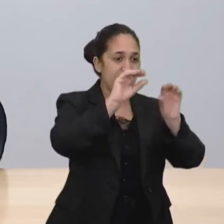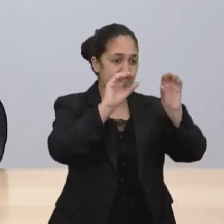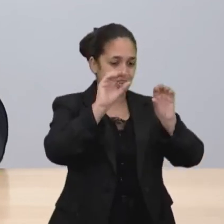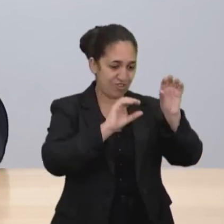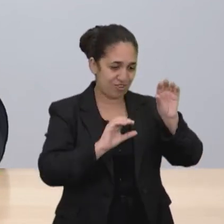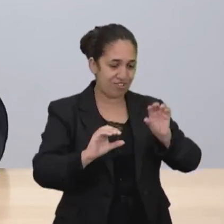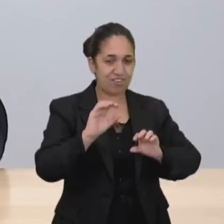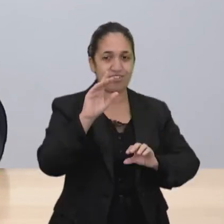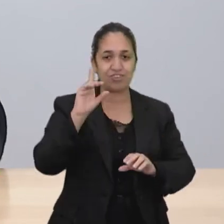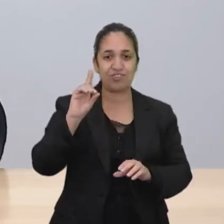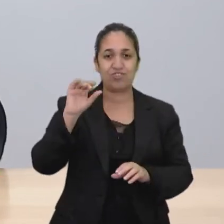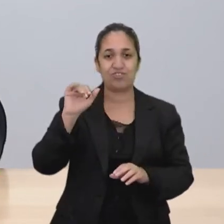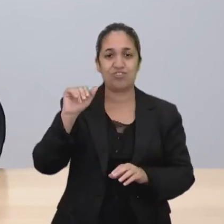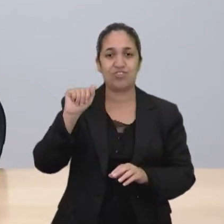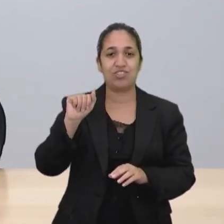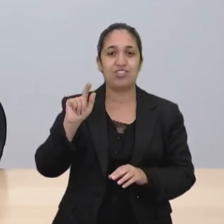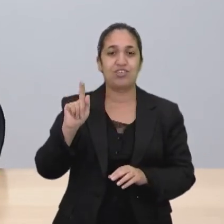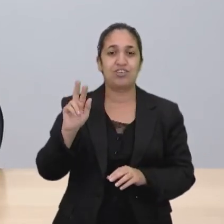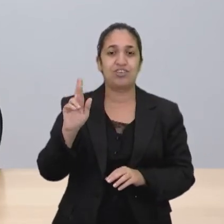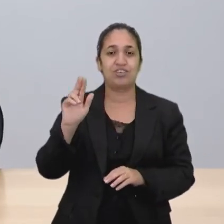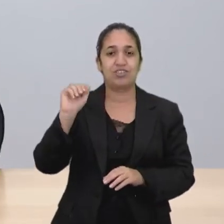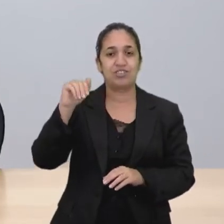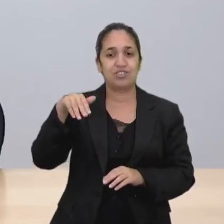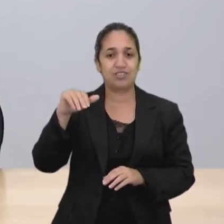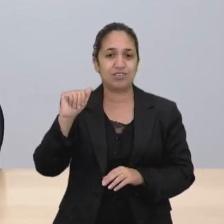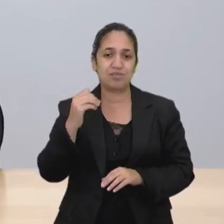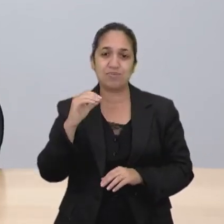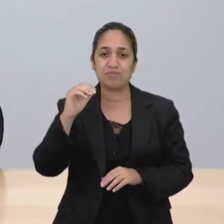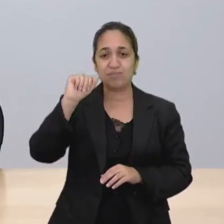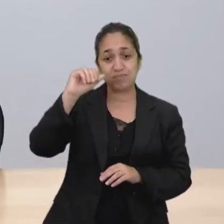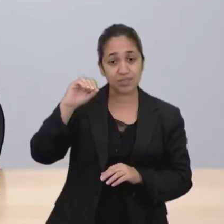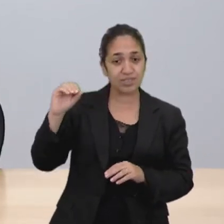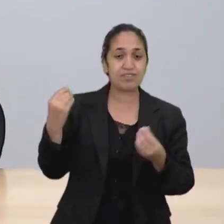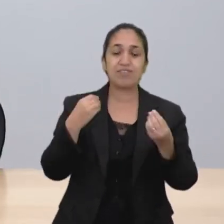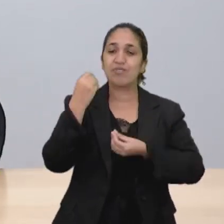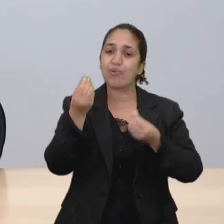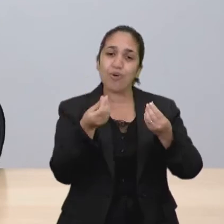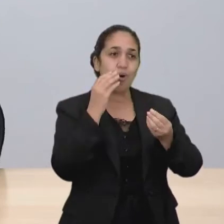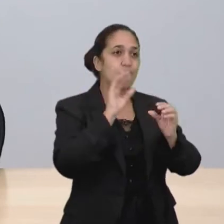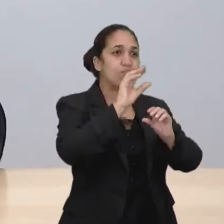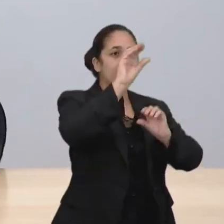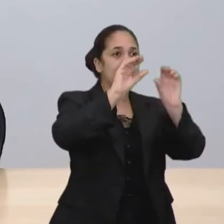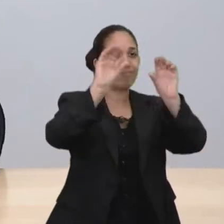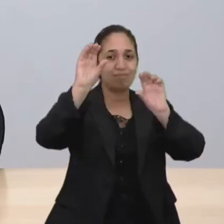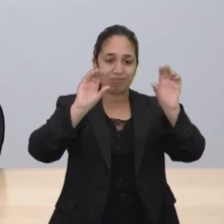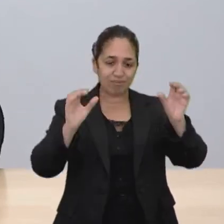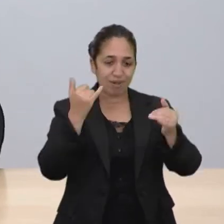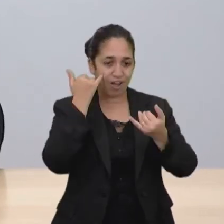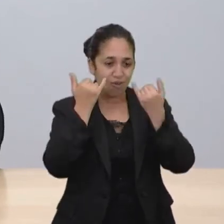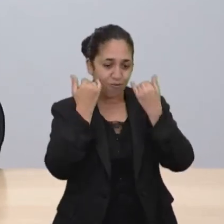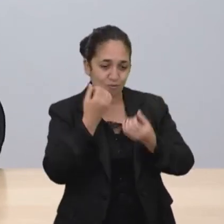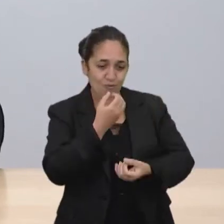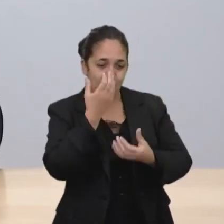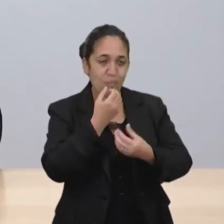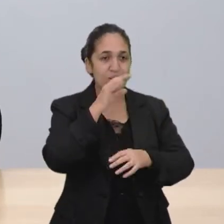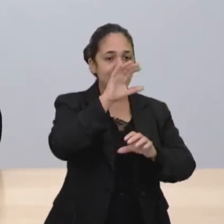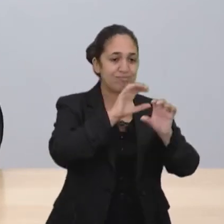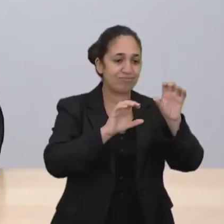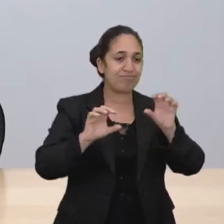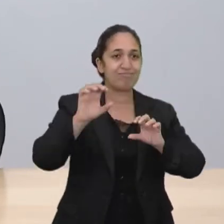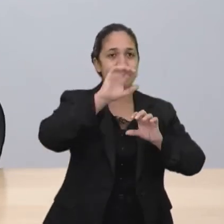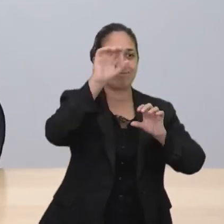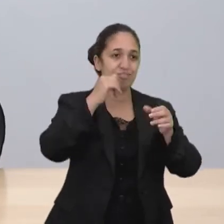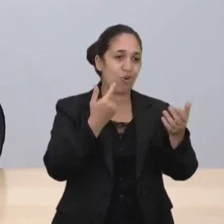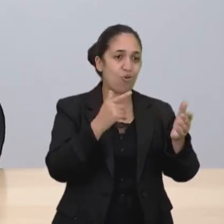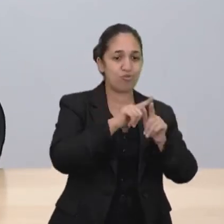de projetos, a gente tem que entender como que isso vai ser disposto ali, como que essas informações serão dispostas, seja no jornal